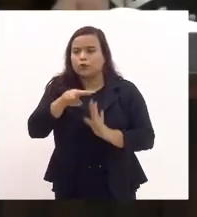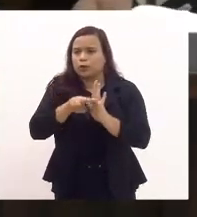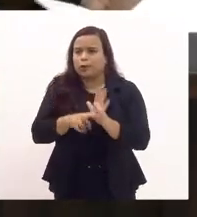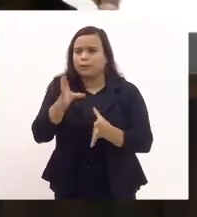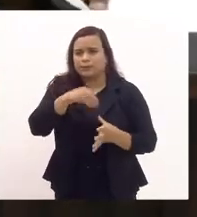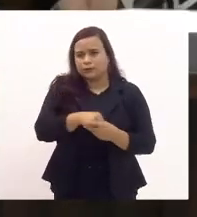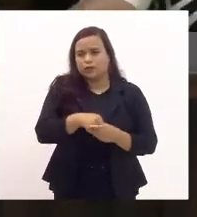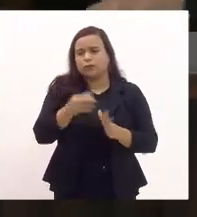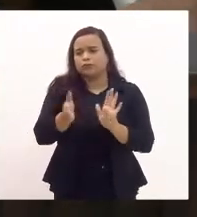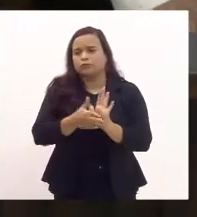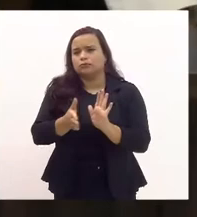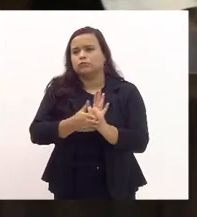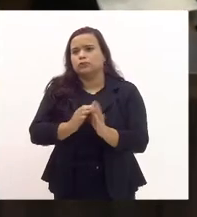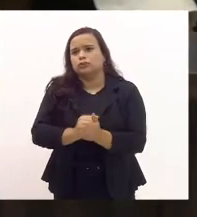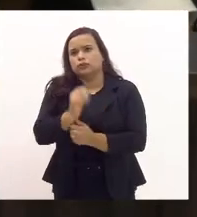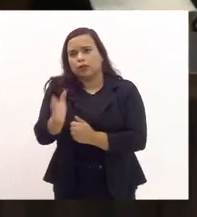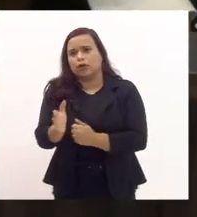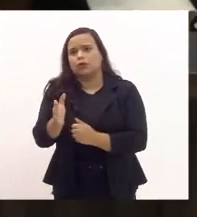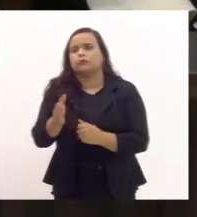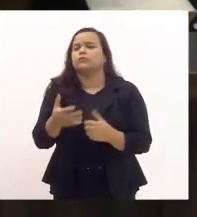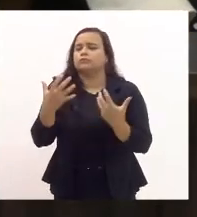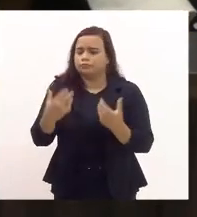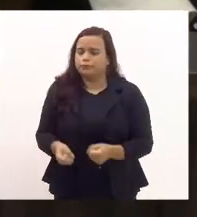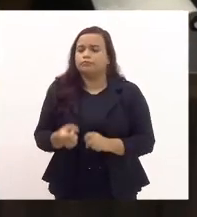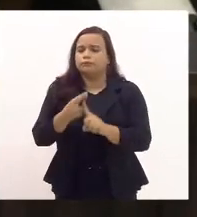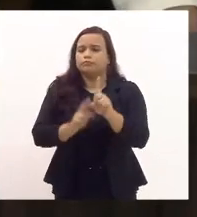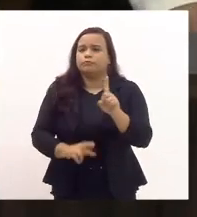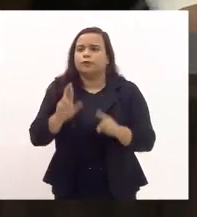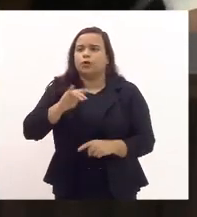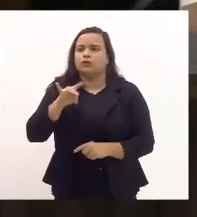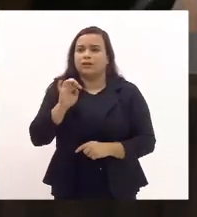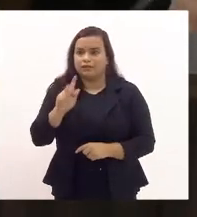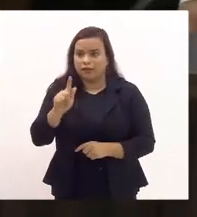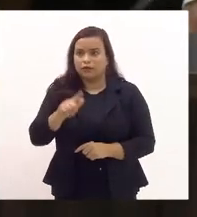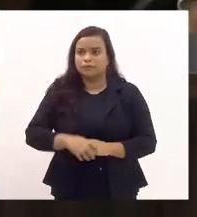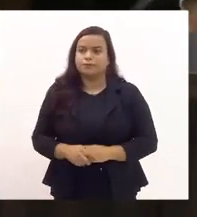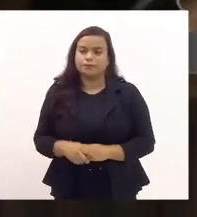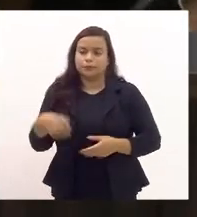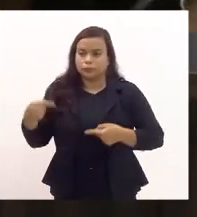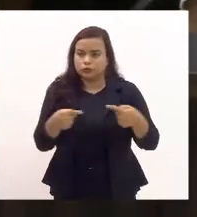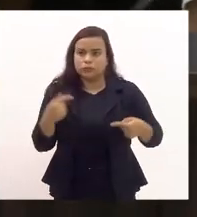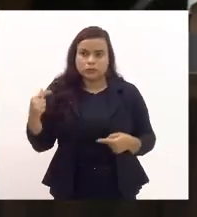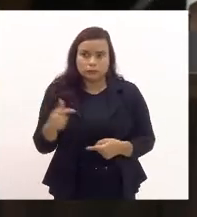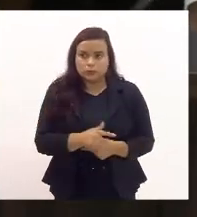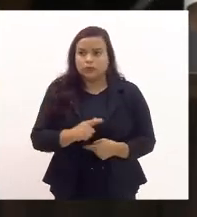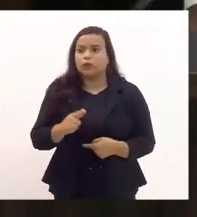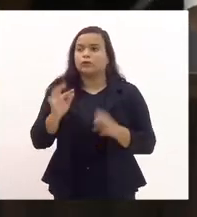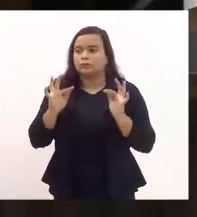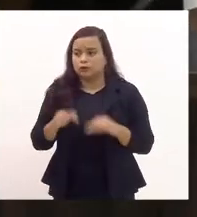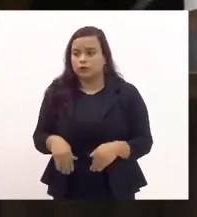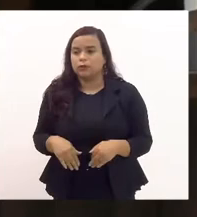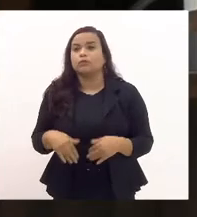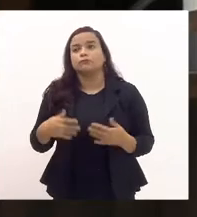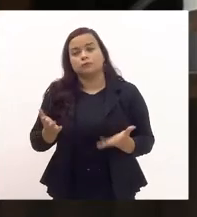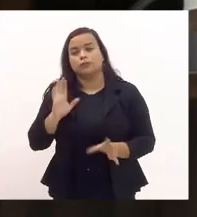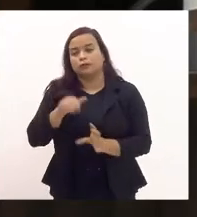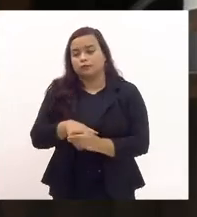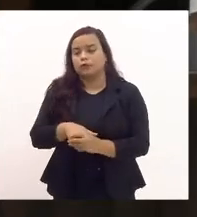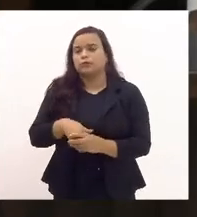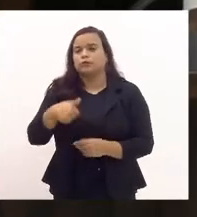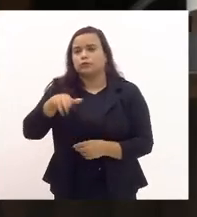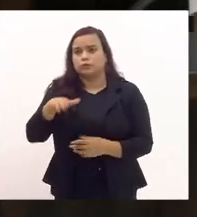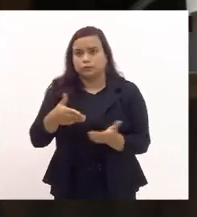favorável relator Deputado rosenverg Reis em discussão não havendo Quem Queira discutir encerrada a discussão e votação